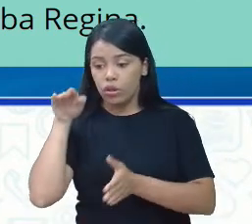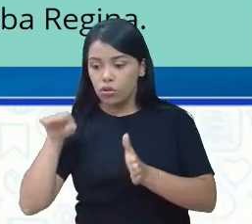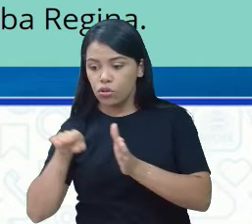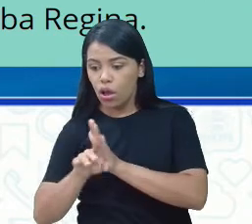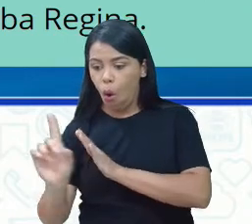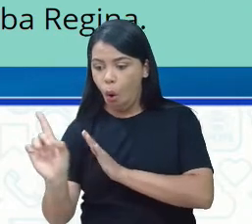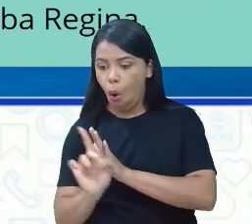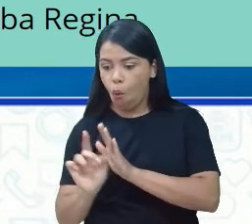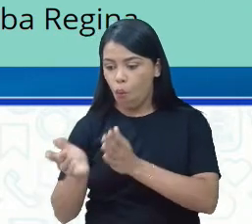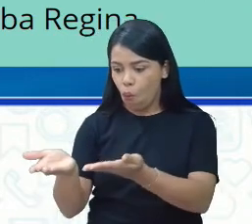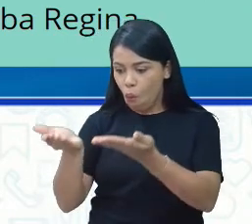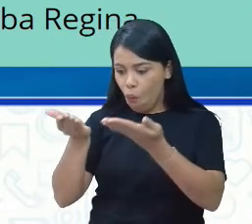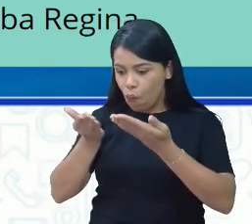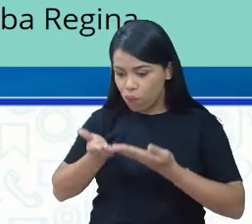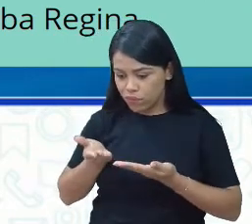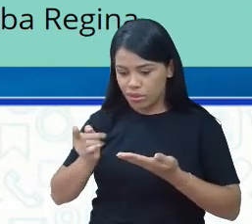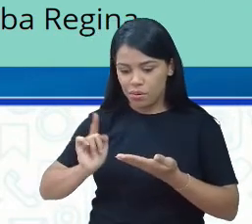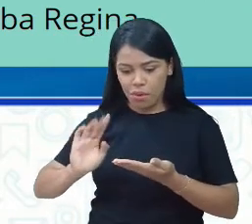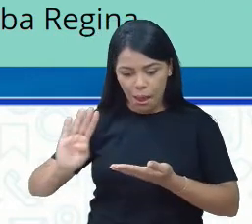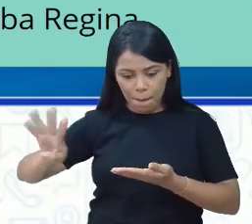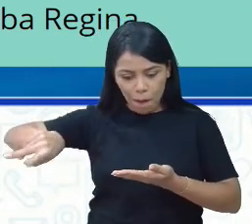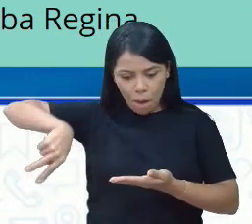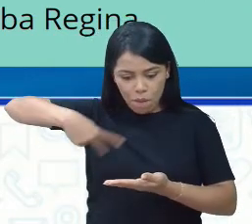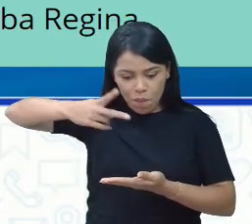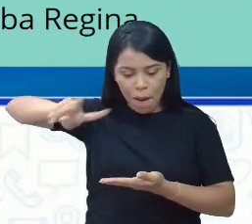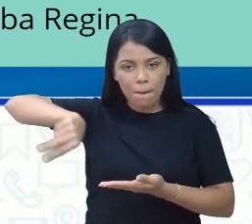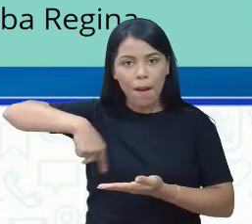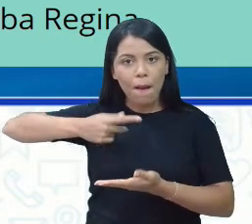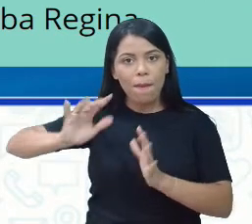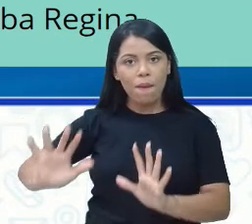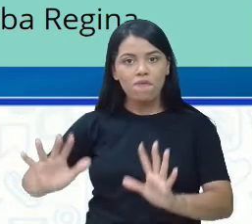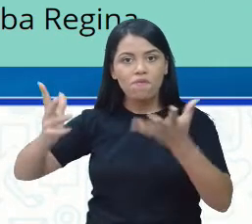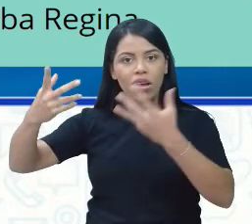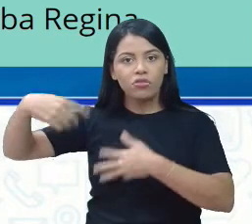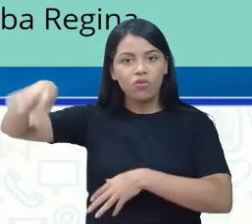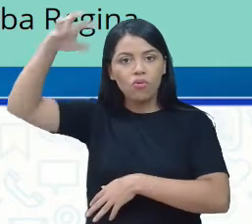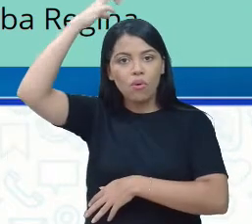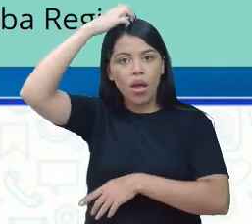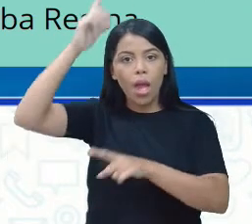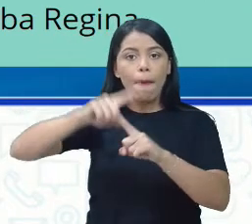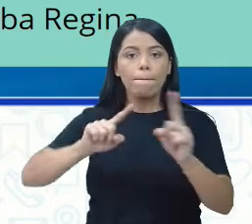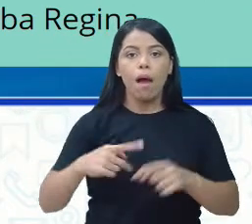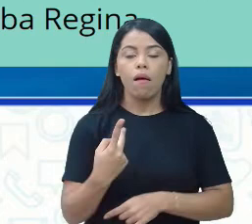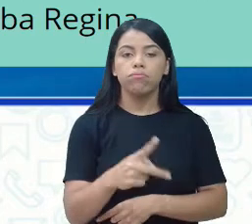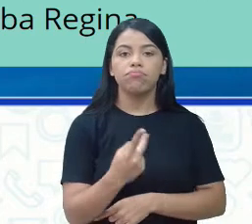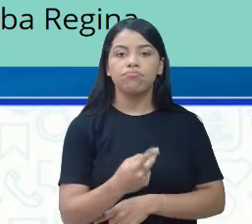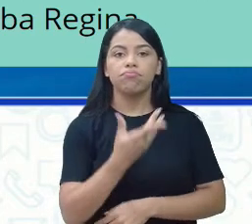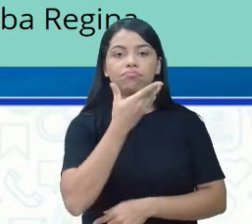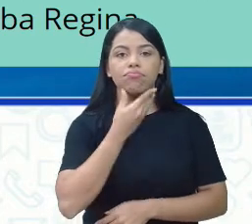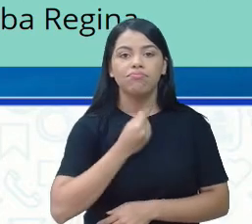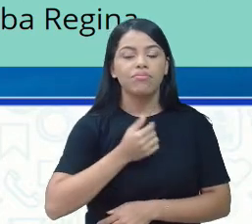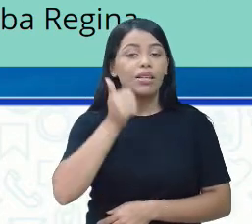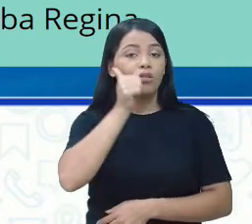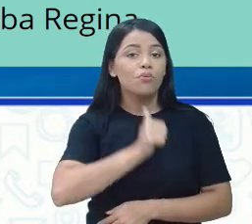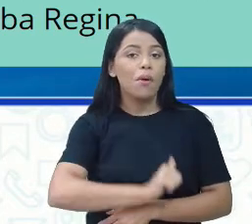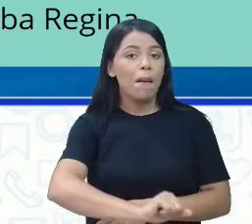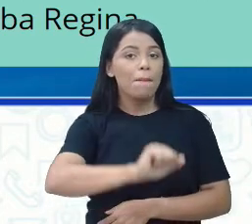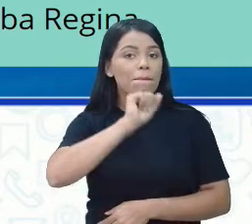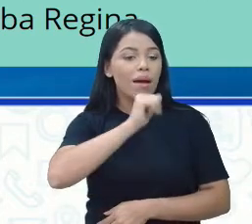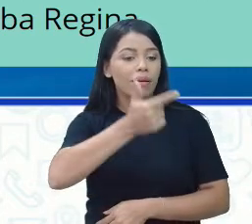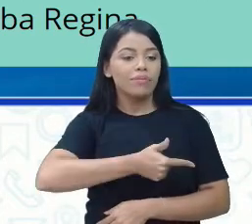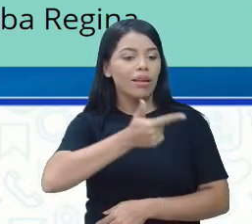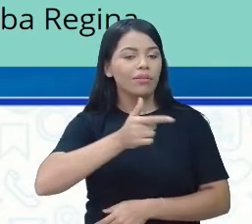convite para o baile real, mas sua madrasta não a levou. Ela ficou muito